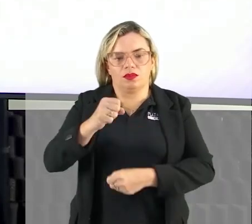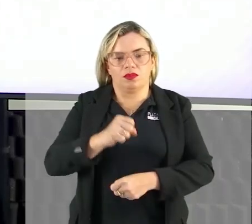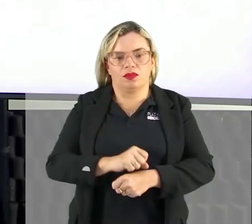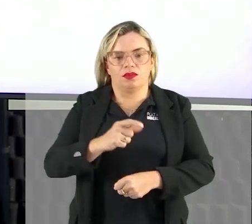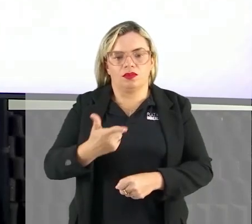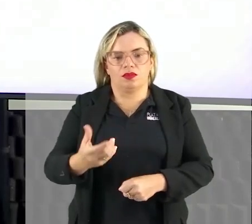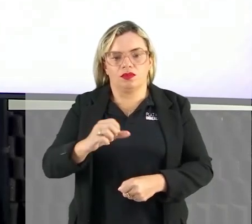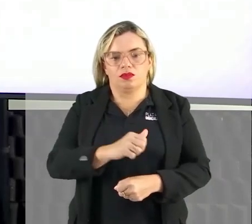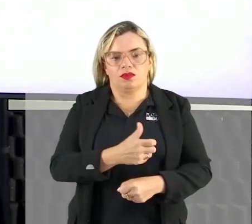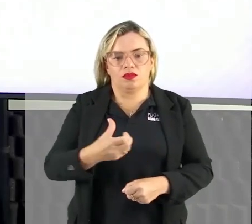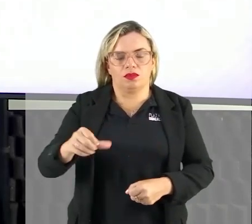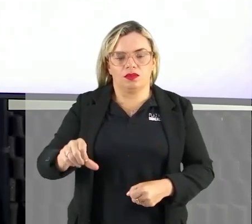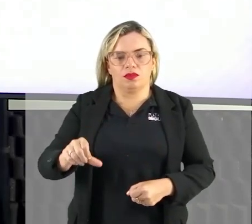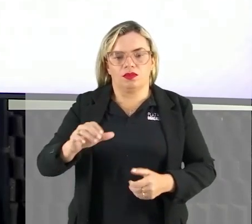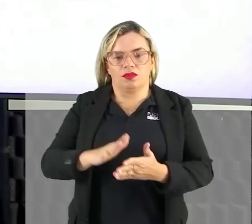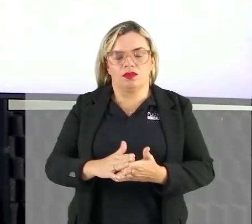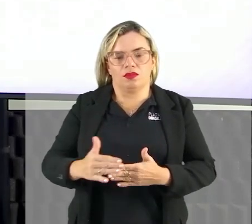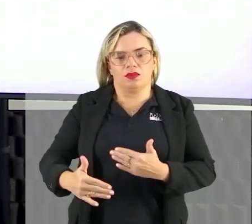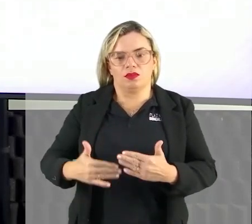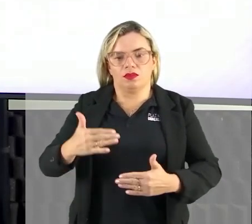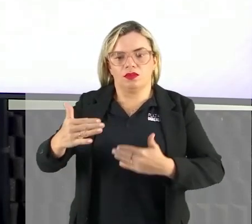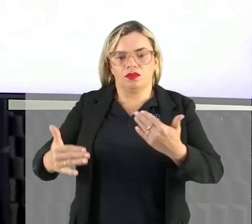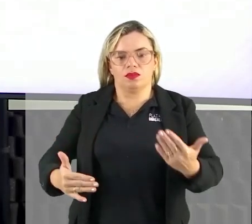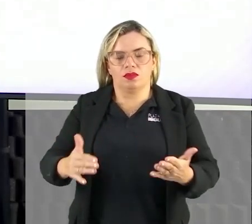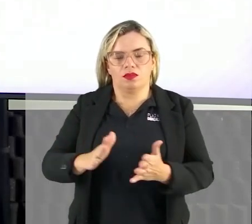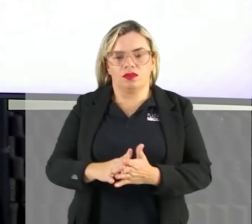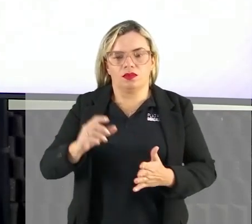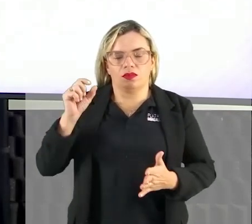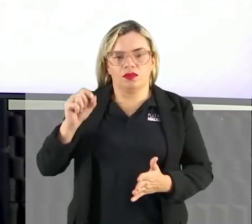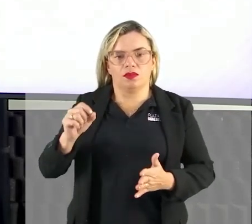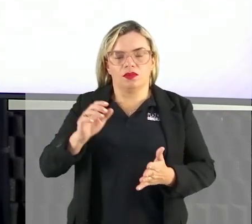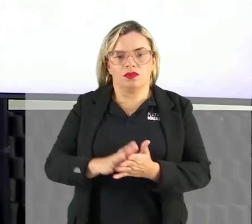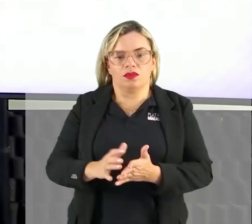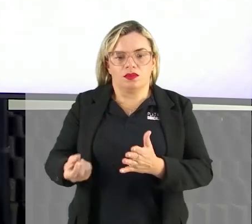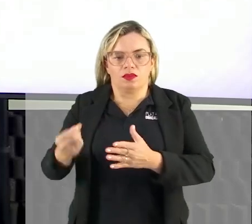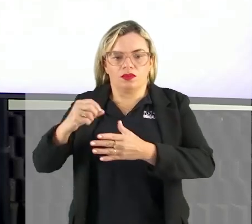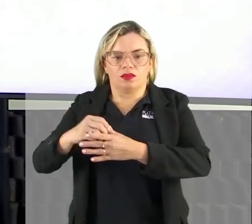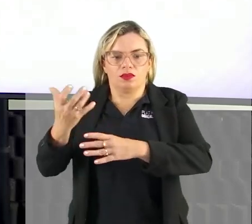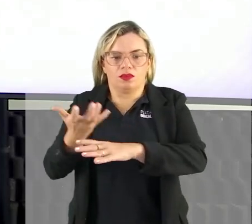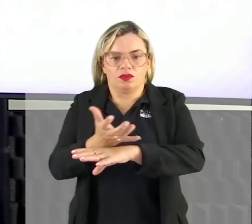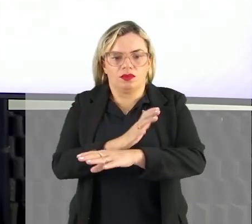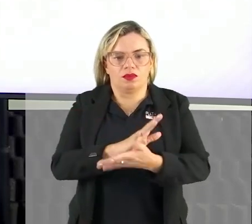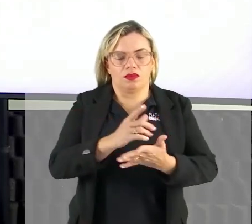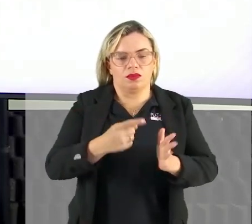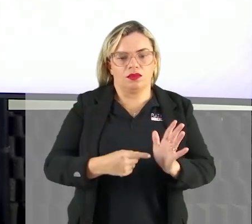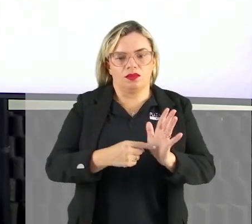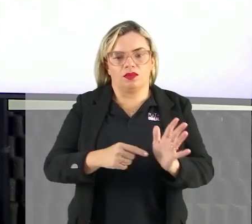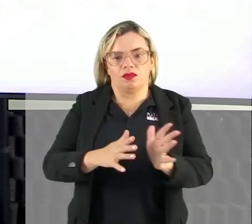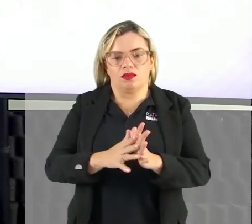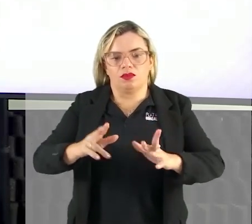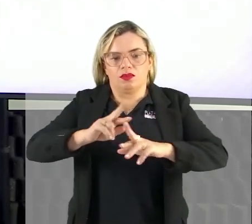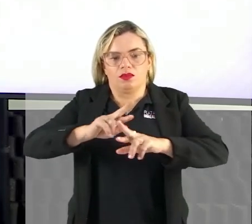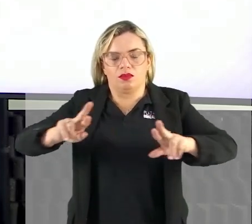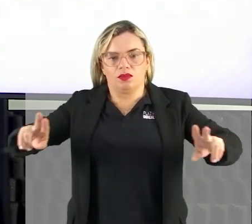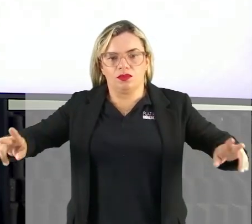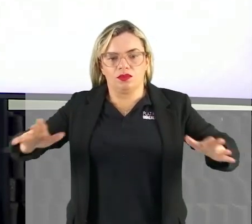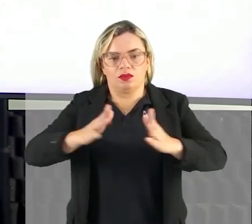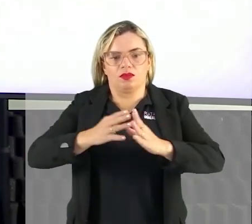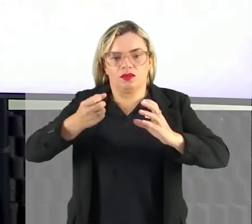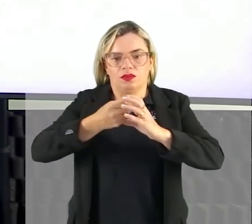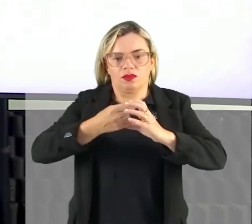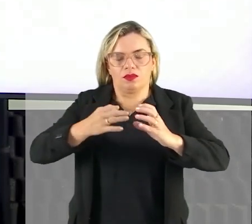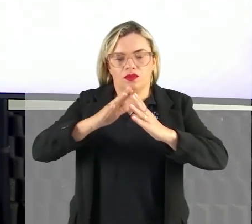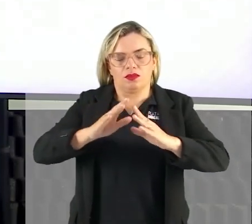2019. Durante a evolução, as plantas apresentaram grande diversidade de características, as